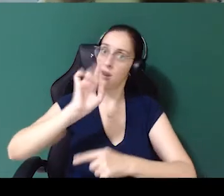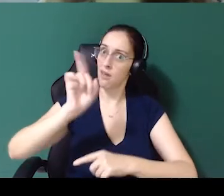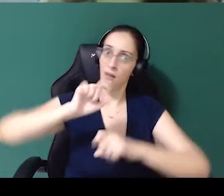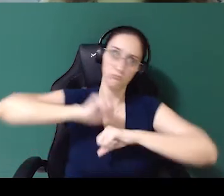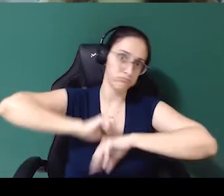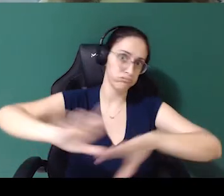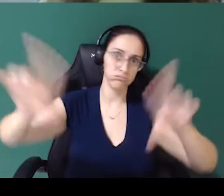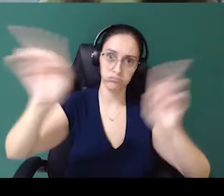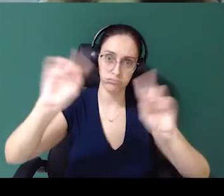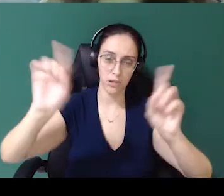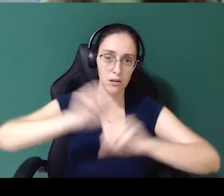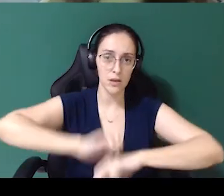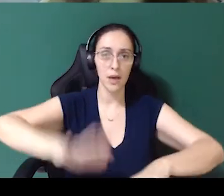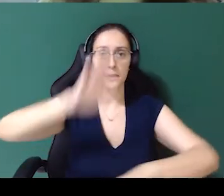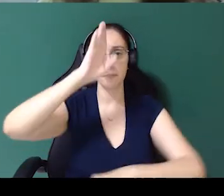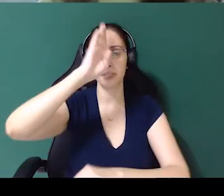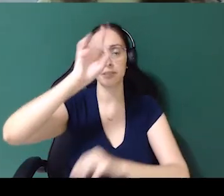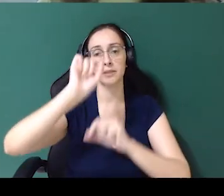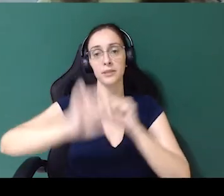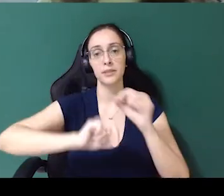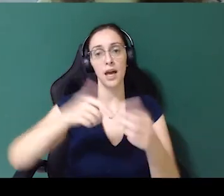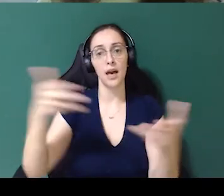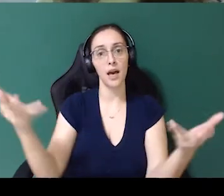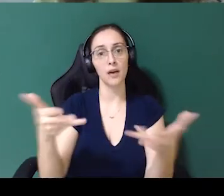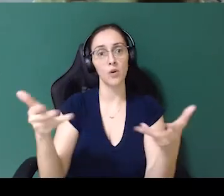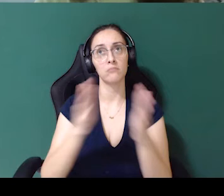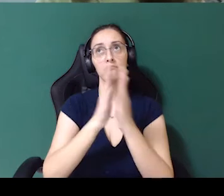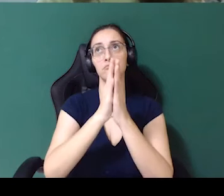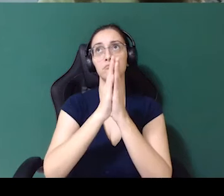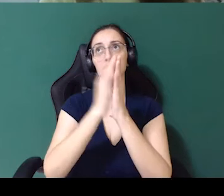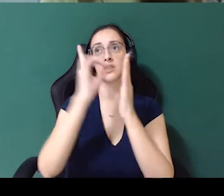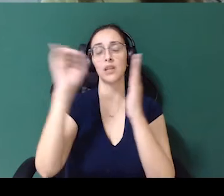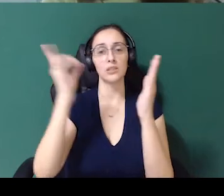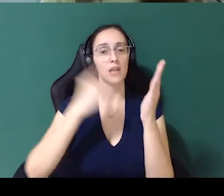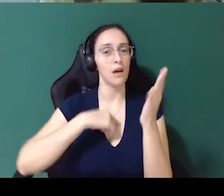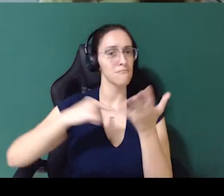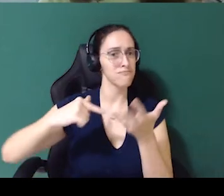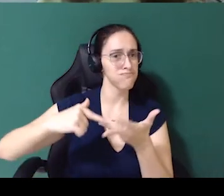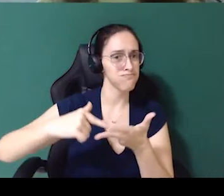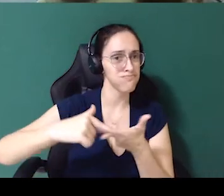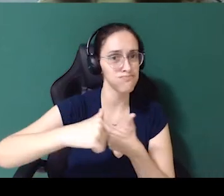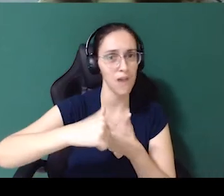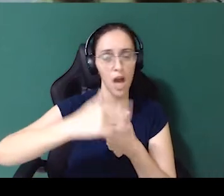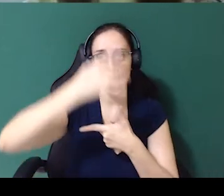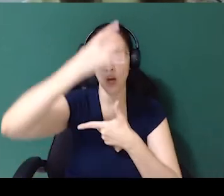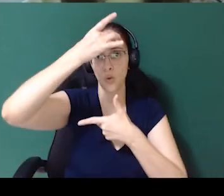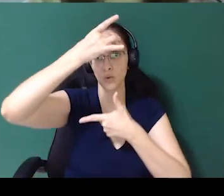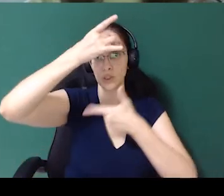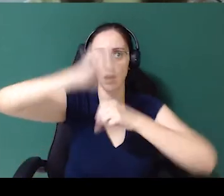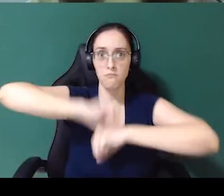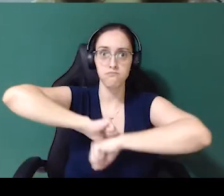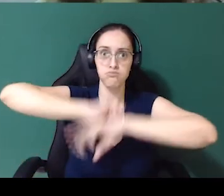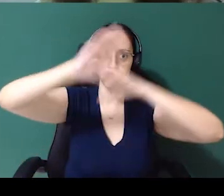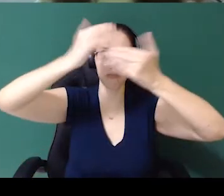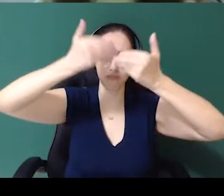repassar isso para as pessoas, principalmente que agora, graças a Deus, nós temos muitas pessoas com consciência racial, então isso